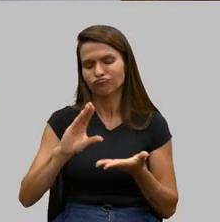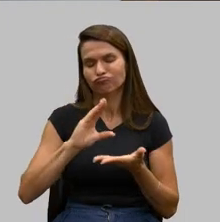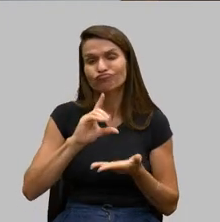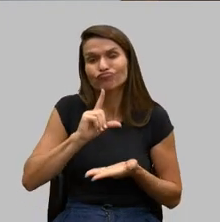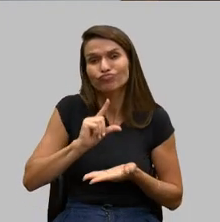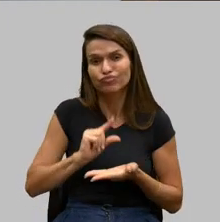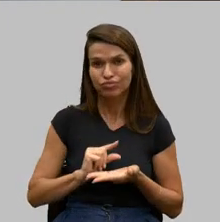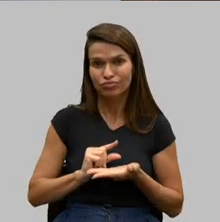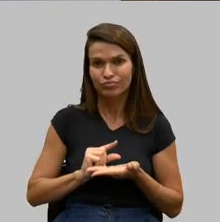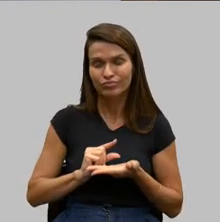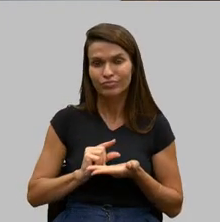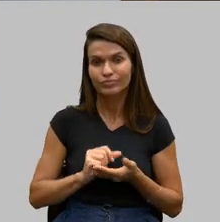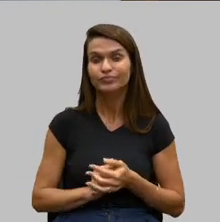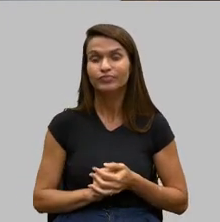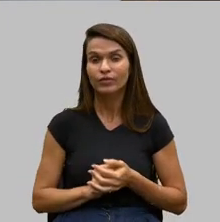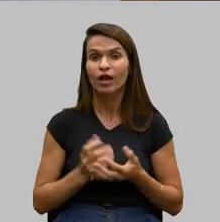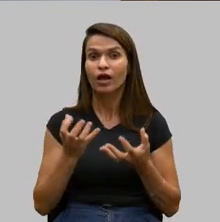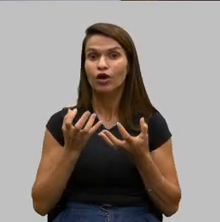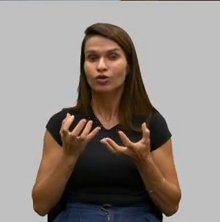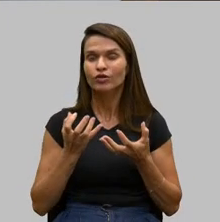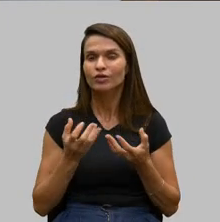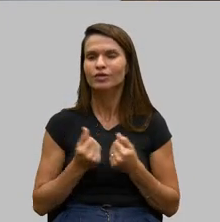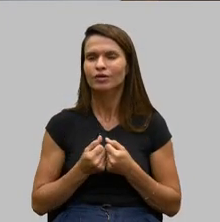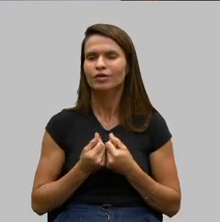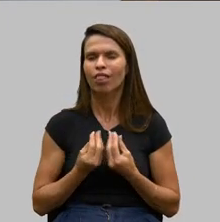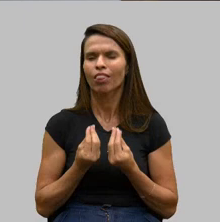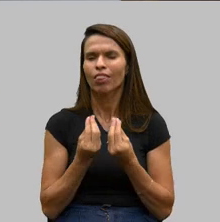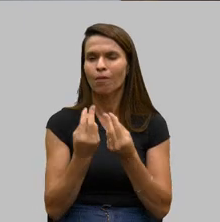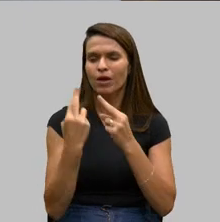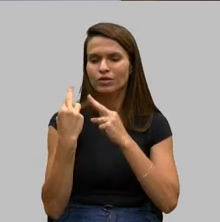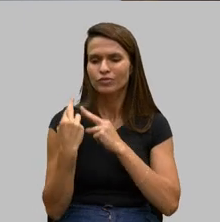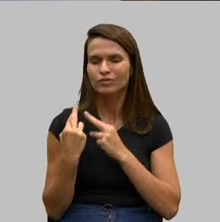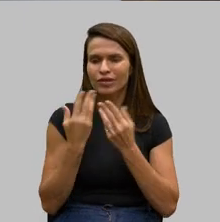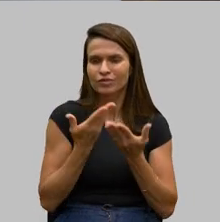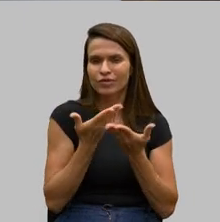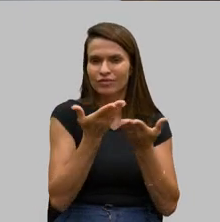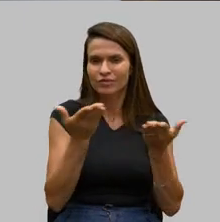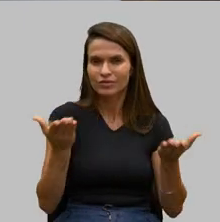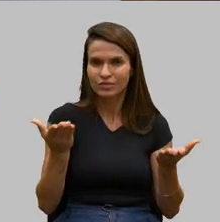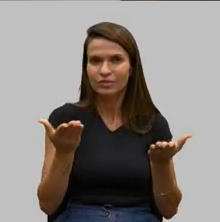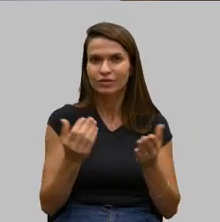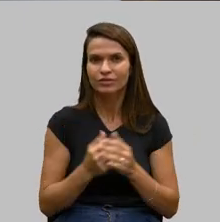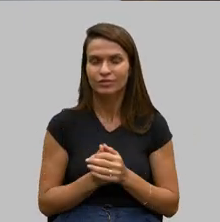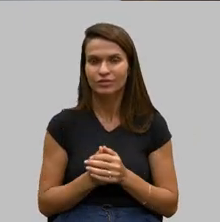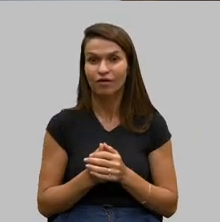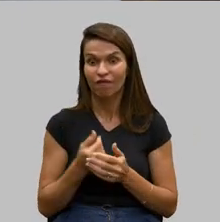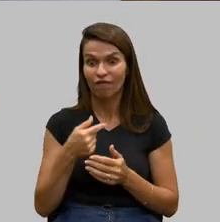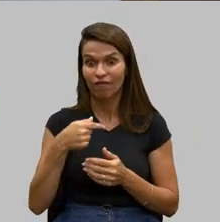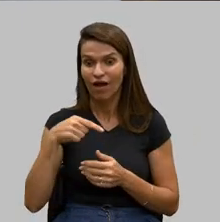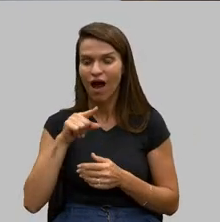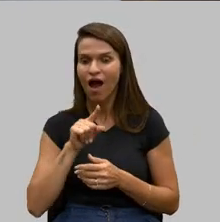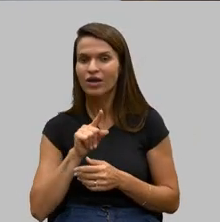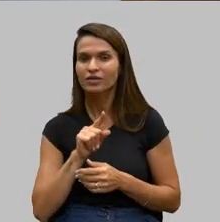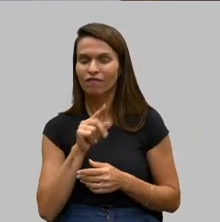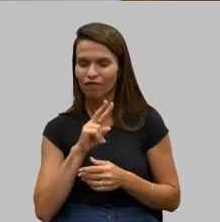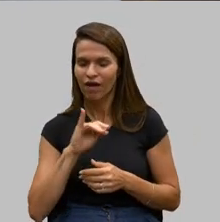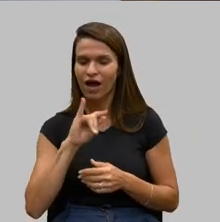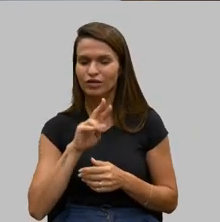deixar uma uma uma tarefa para vocês F lá no site e pesquise